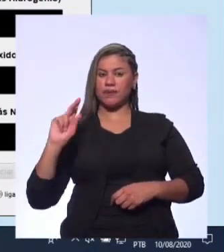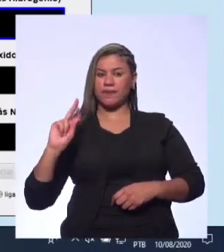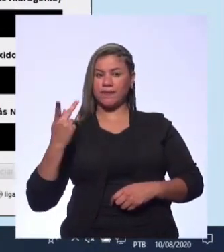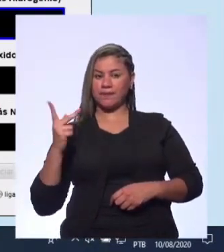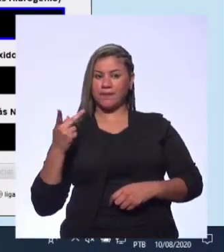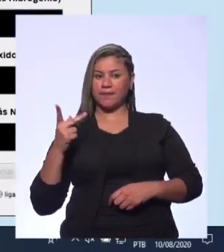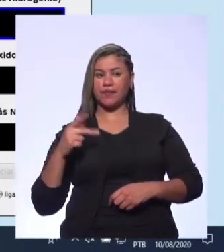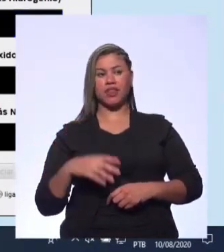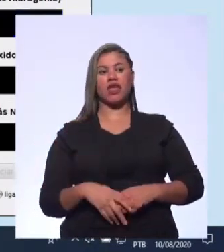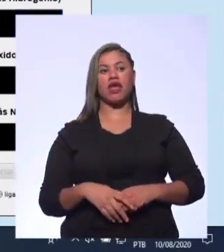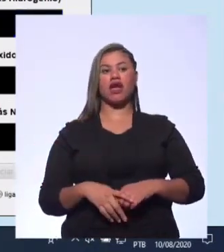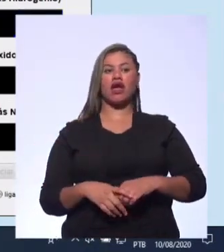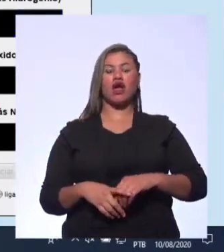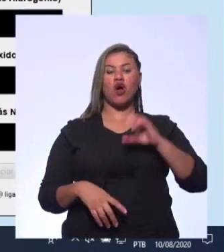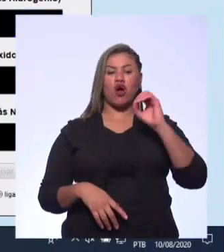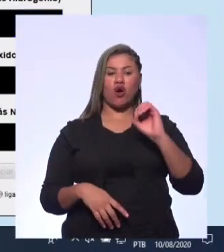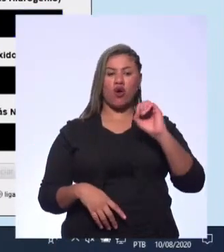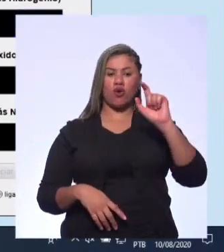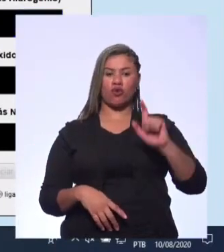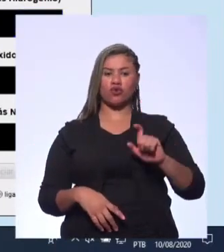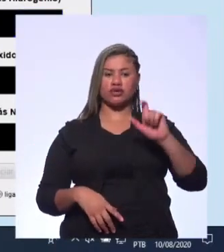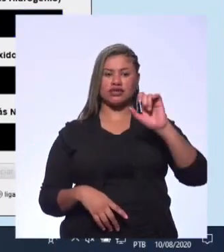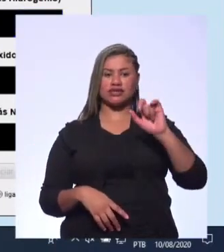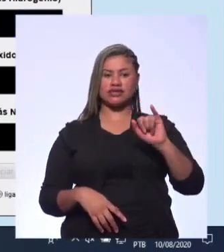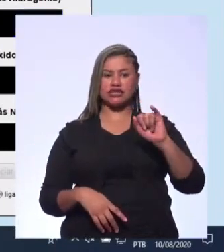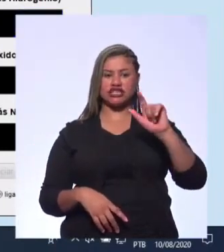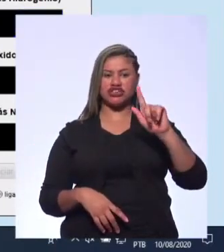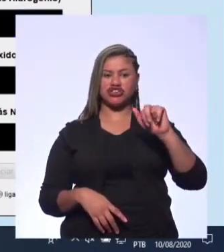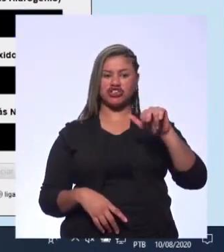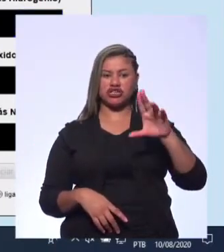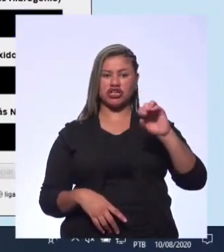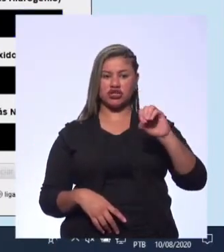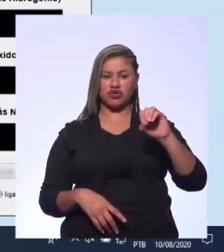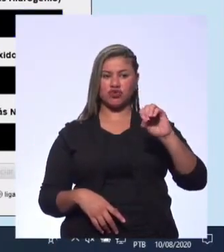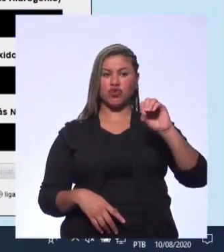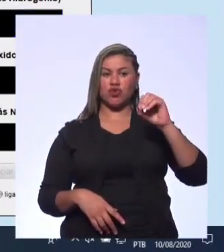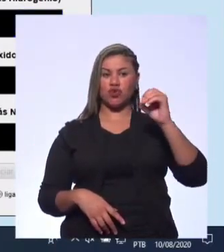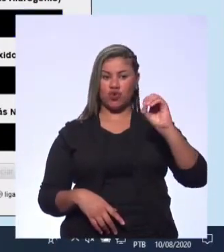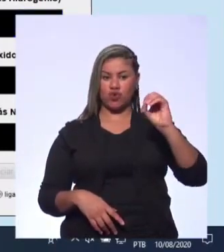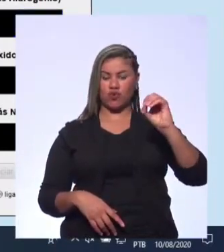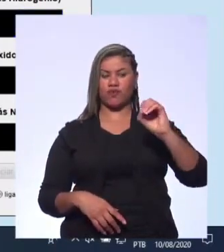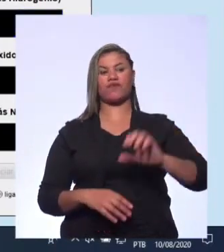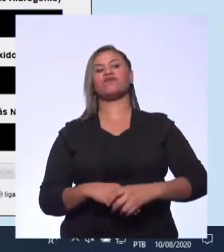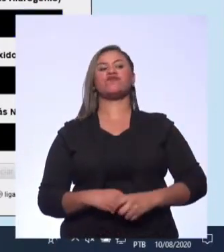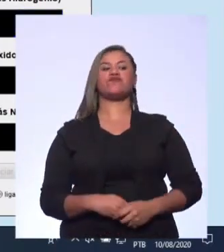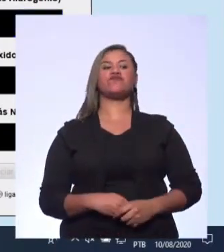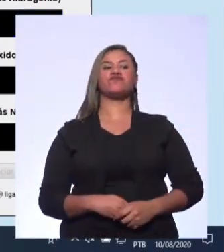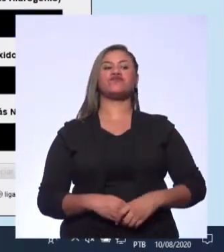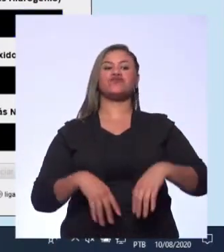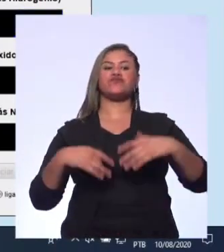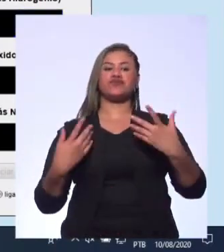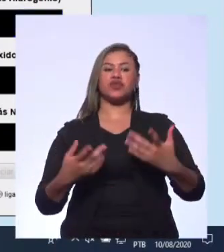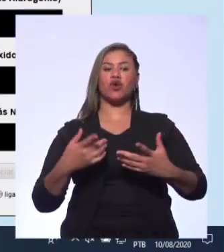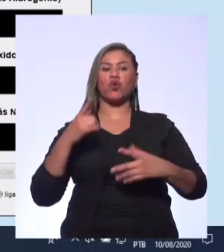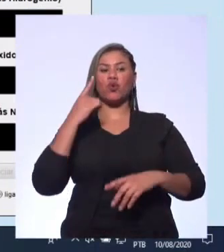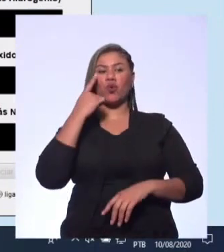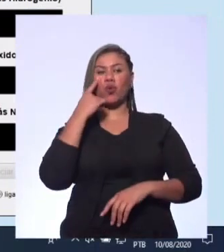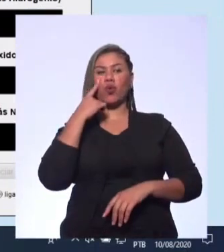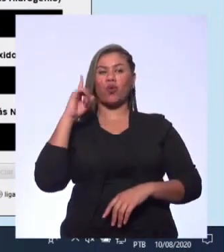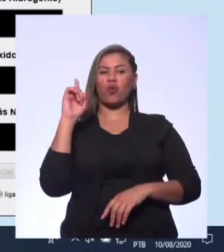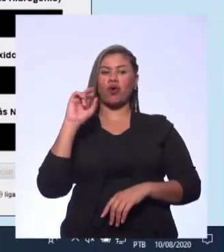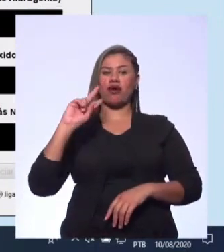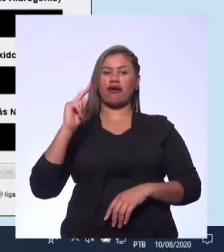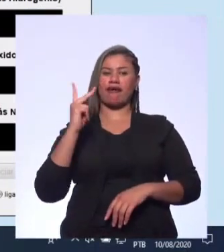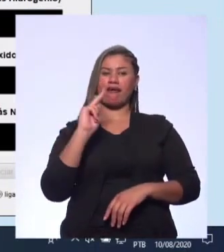ele tem uma disposição exata. Se eu colocar 2 Hs um ao lado do outro, ele já me dá aqui que não é a molécula de água. Ele vai dar quem? O